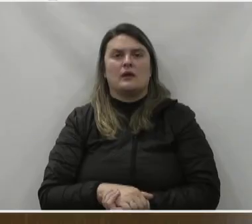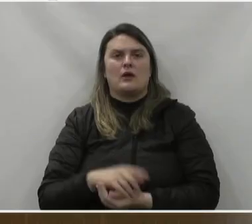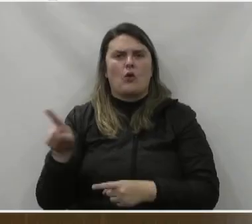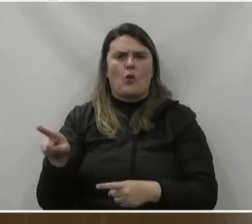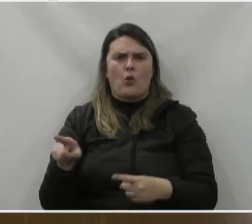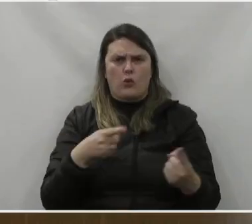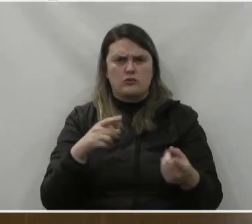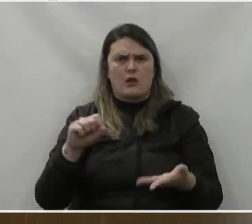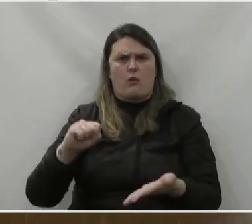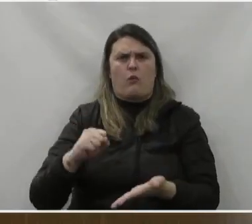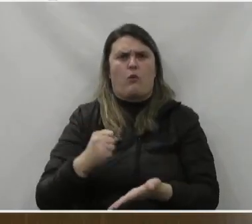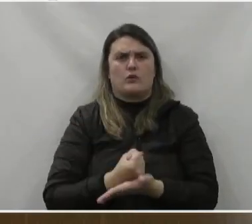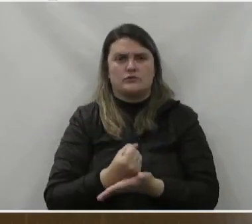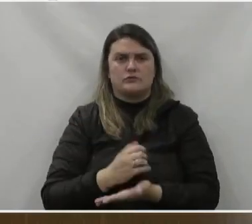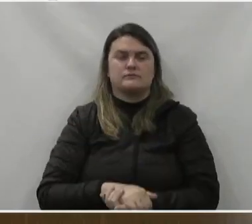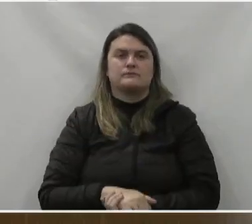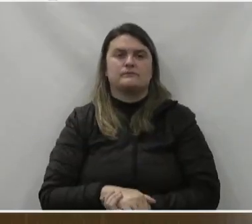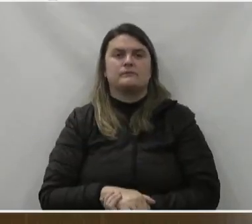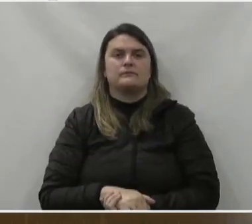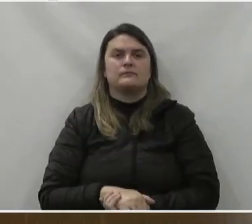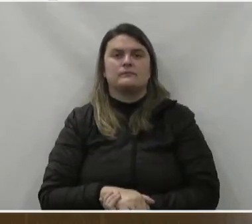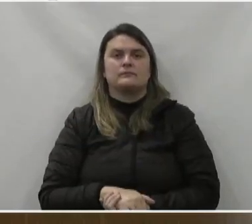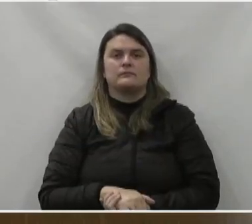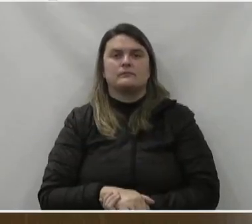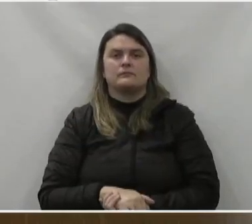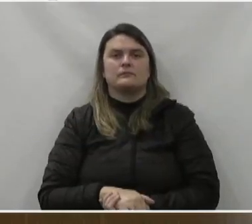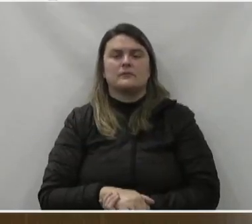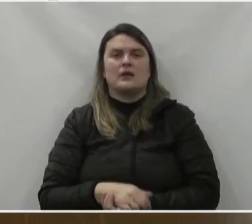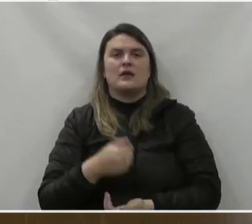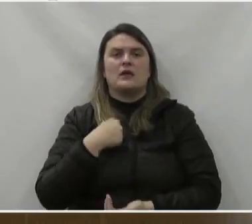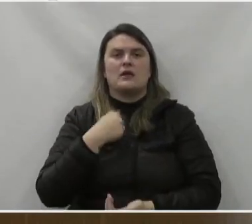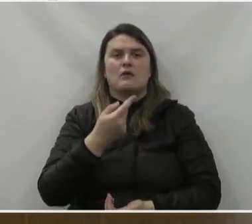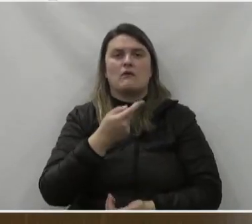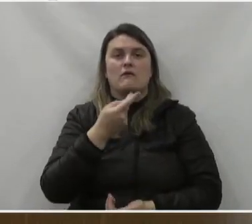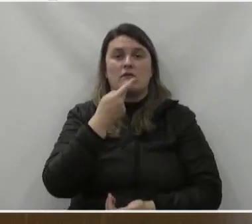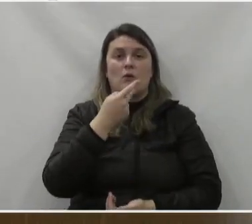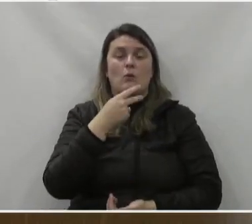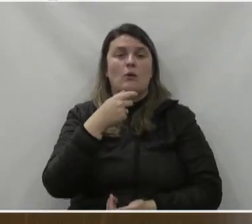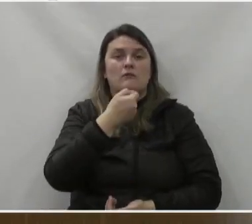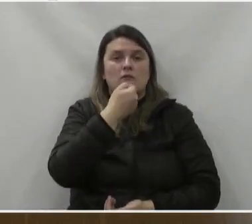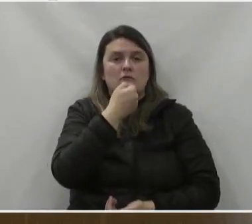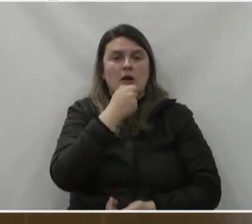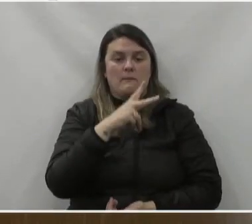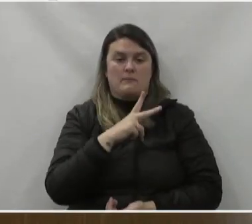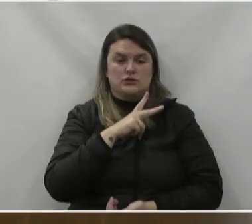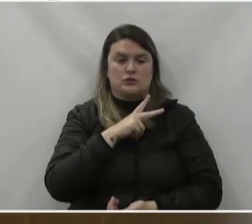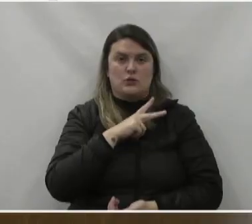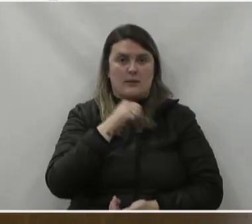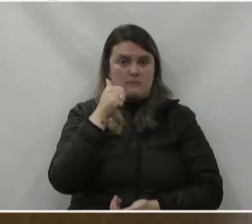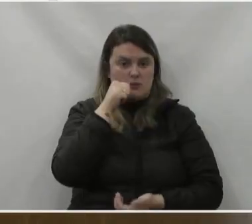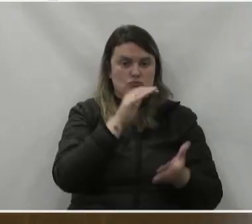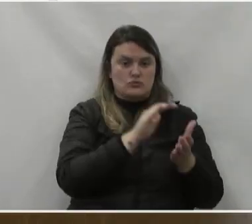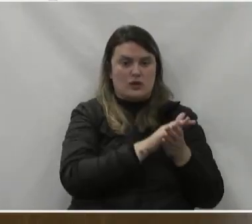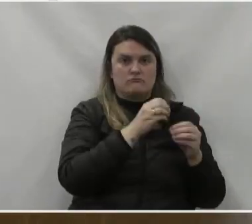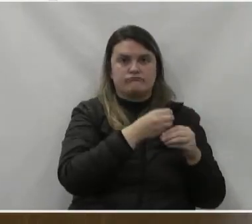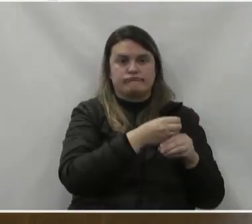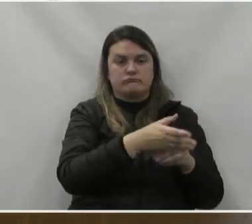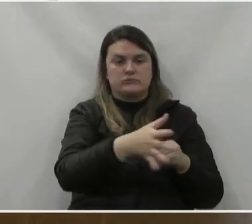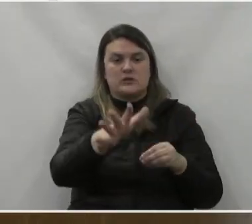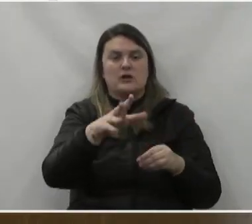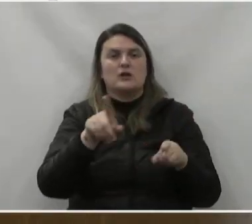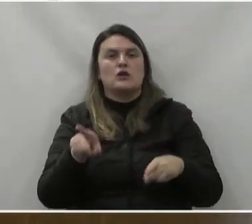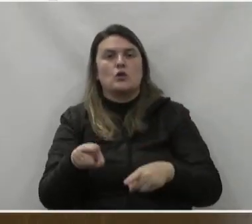esse ódio, né? Ali com as pessoas, né, em um áudio meu que era particular, né, para minha esposa, e vazou aí e me jogou, né,